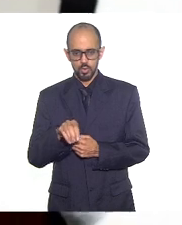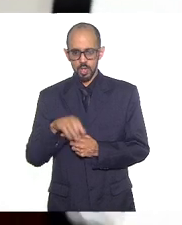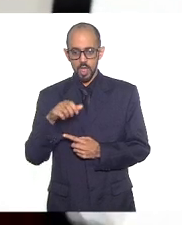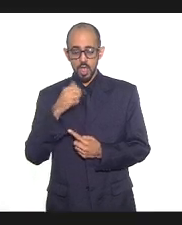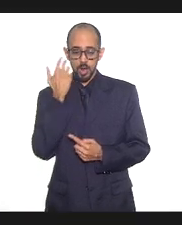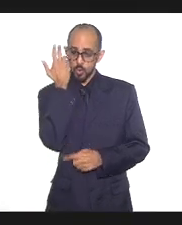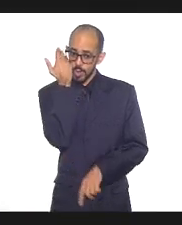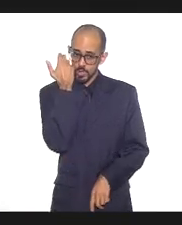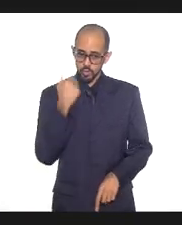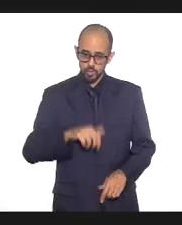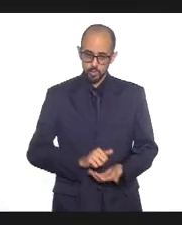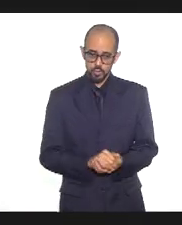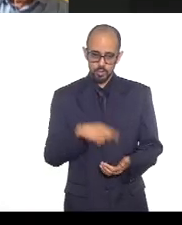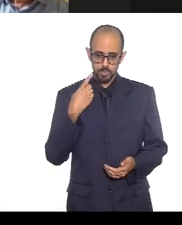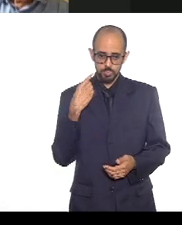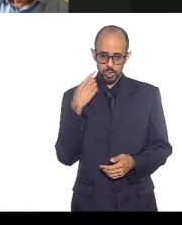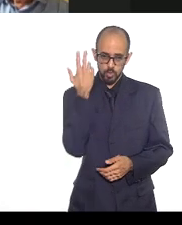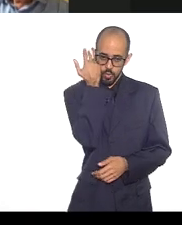Coelho.